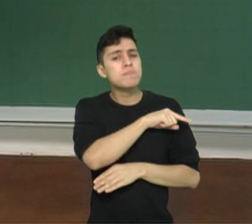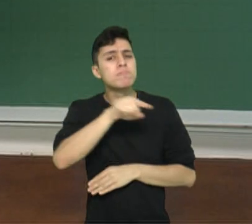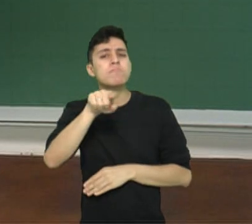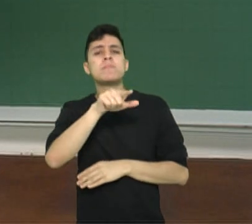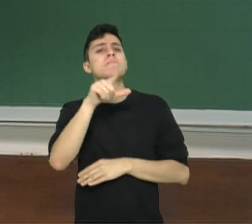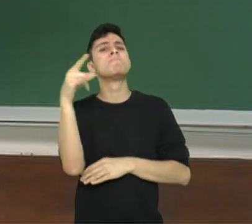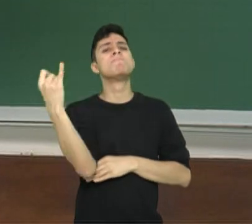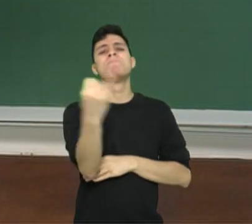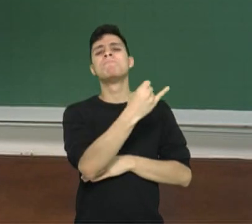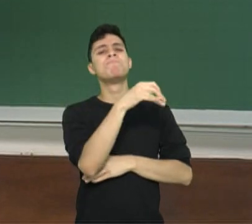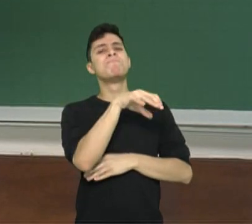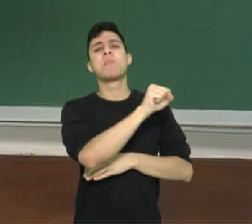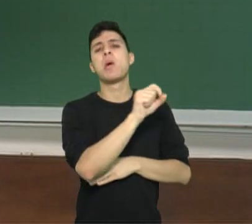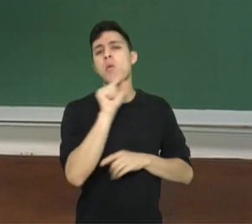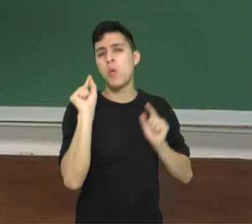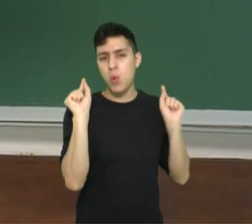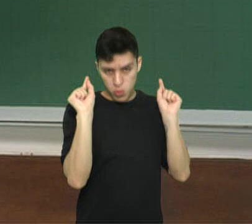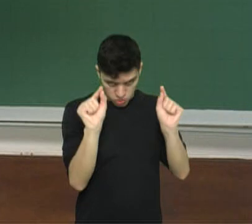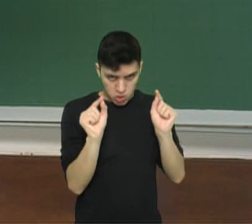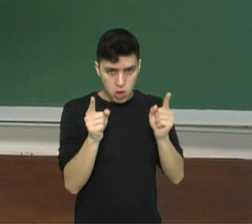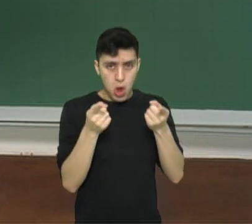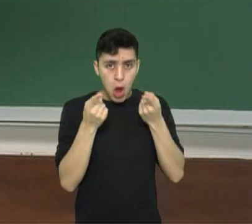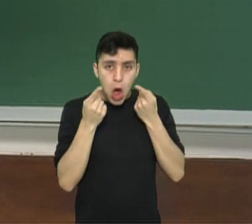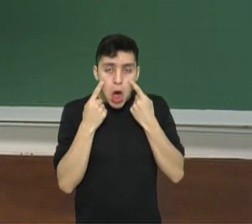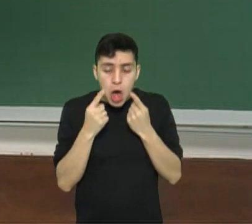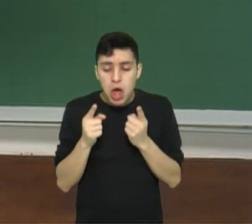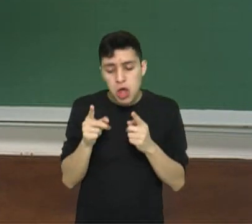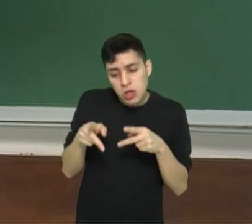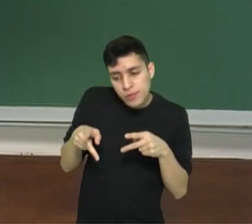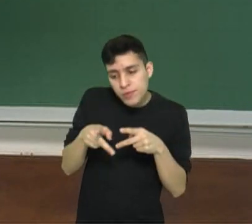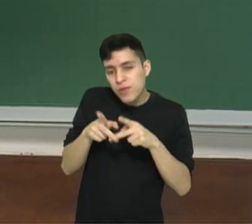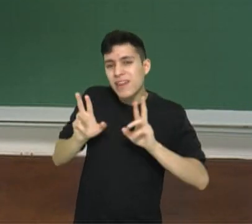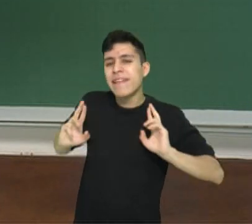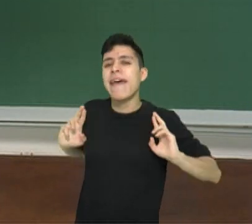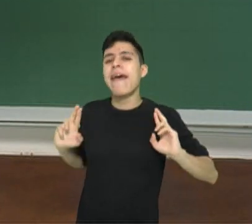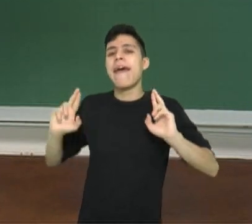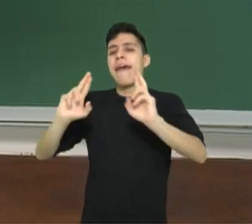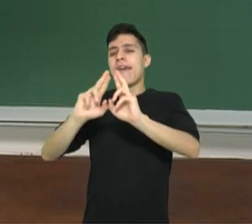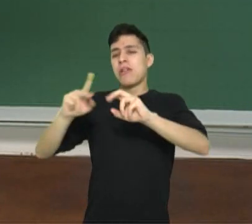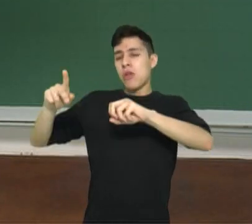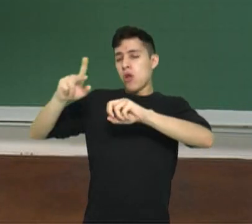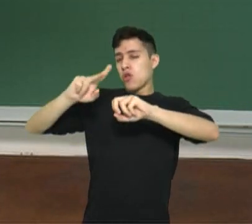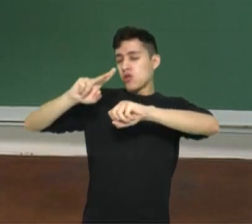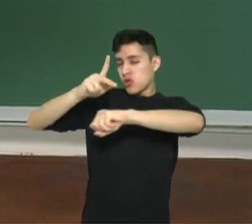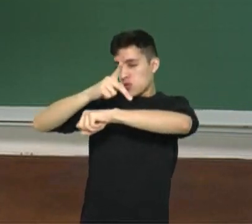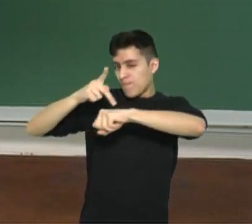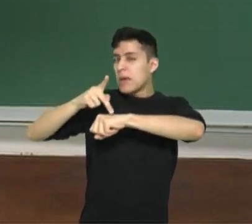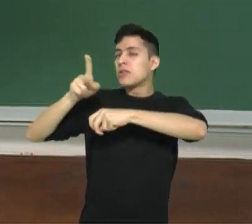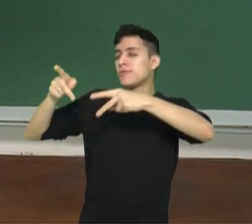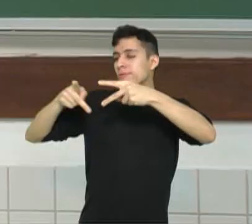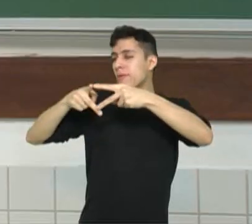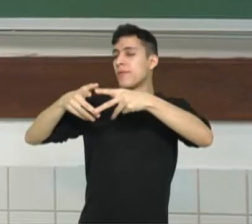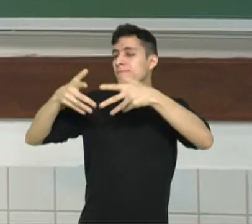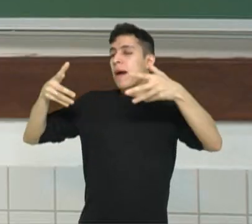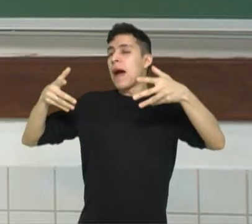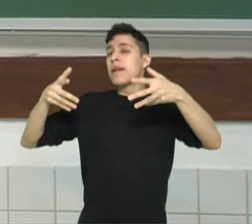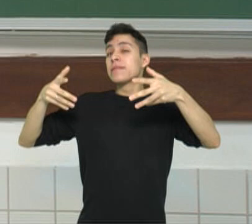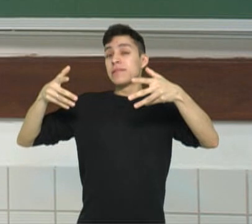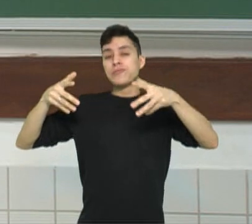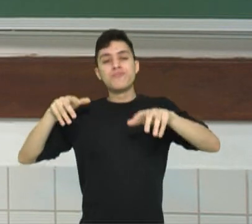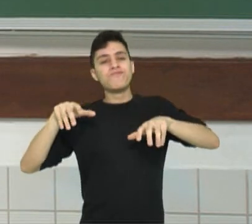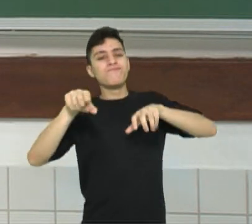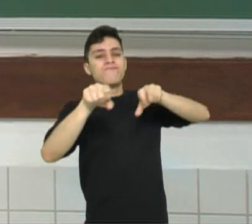grandes navegações? Que 2 reinos vão ser os grandes pioneiros nessas viagens, que são Portugal